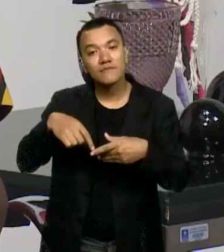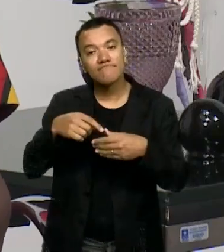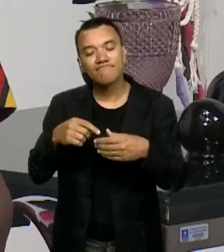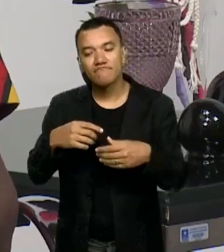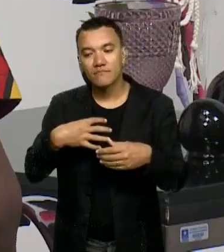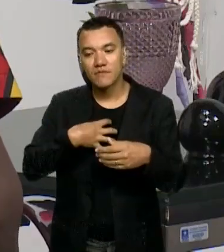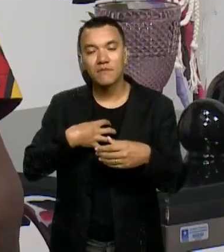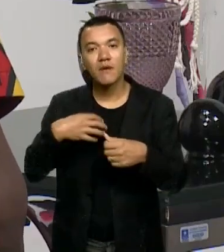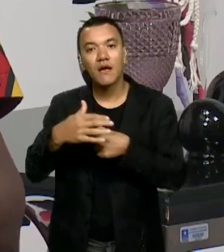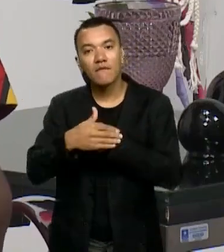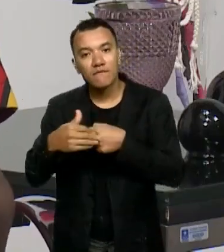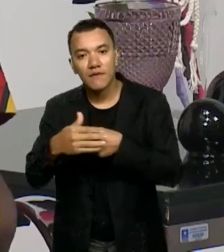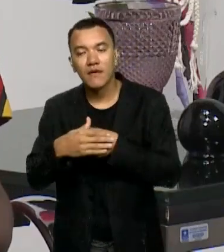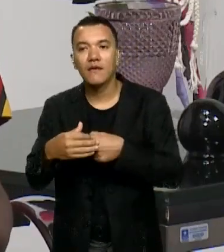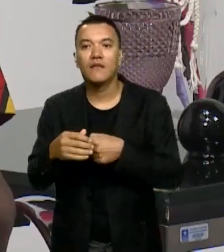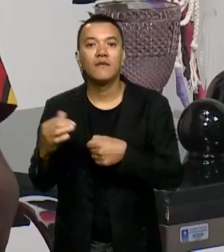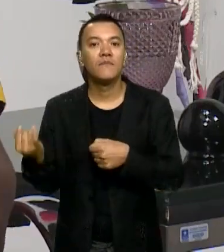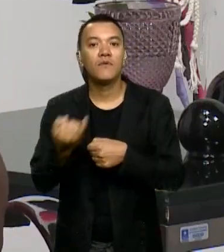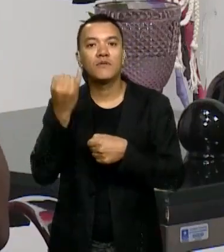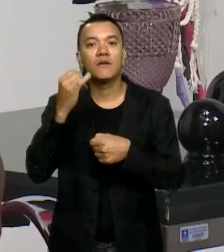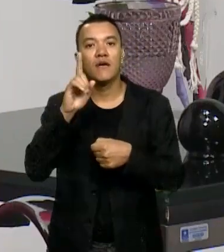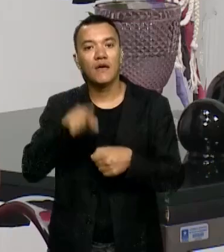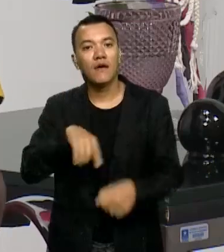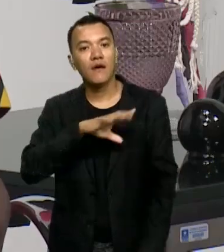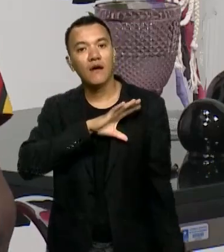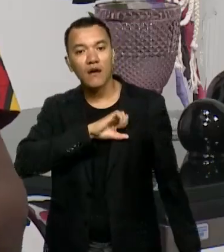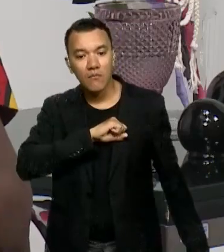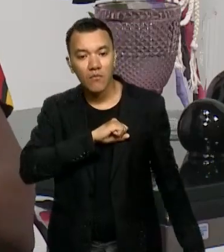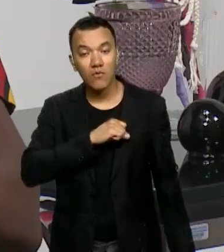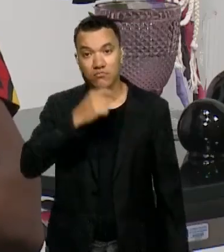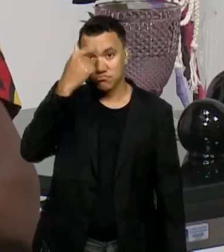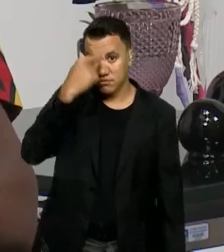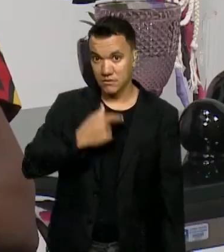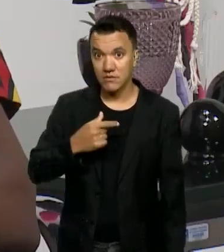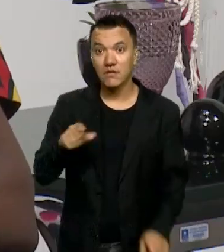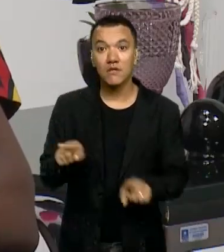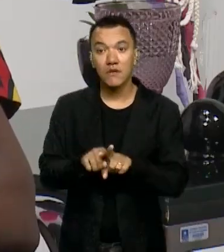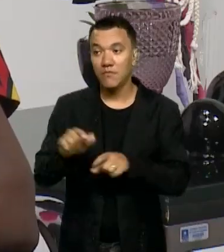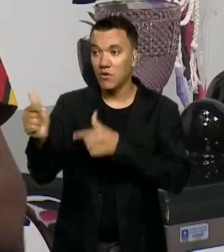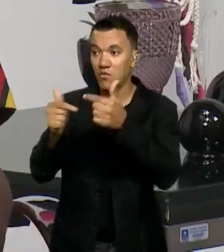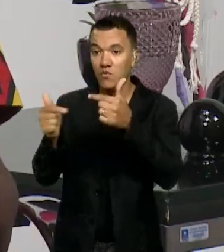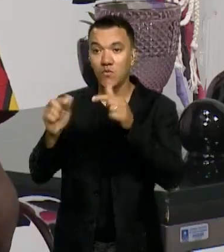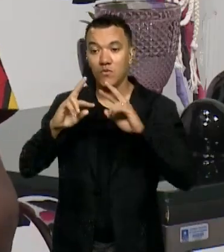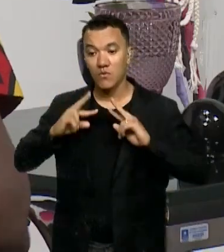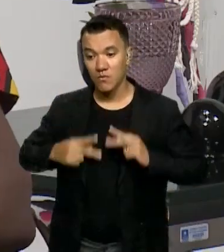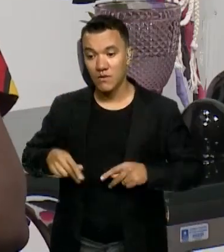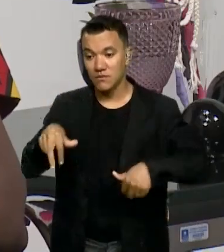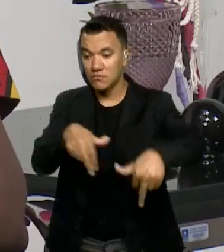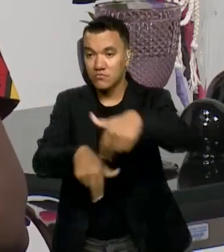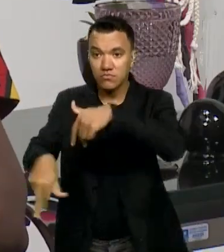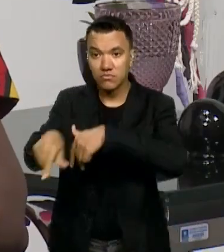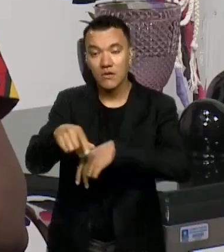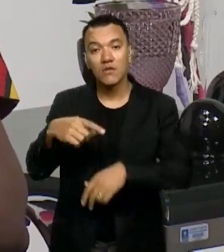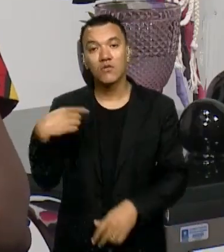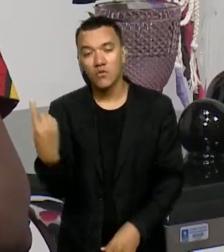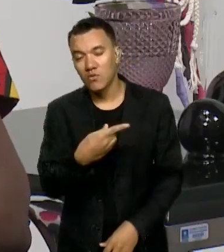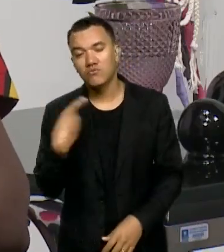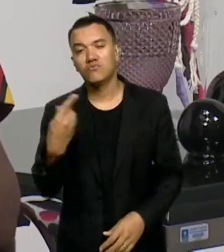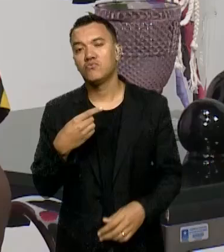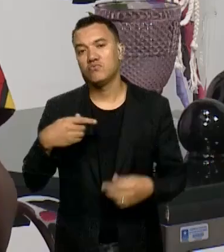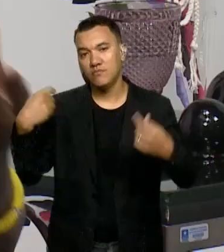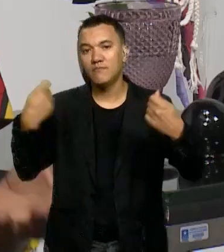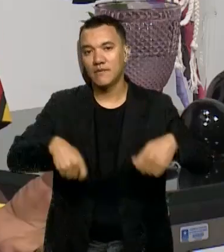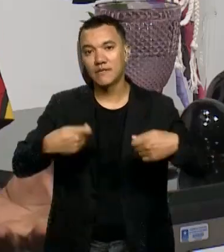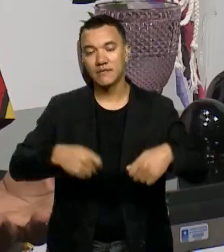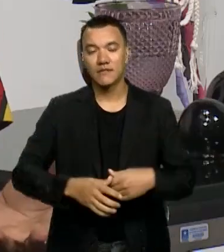afeto fundamental, que é o amor por si e pelo próximo enquanto humanidade. Isso nós todos precisamos, que